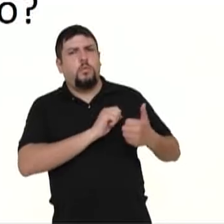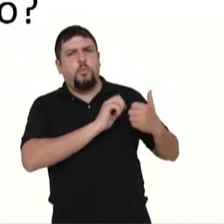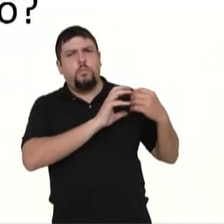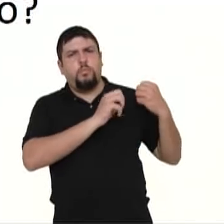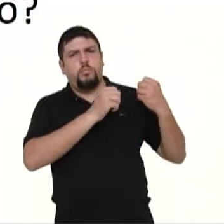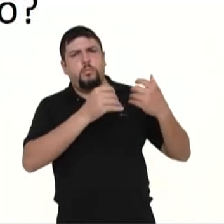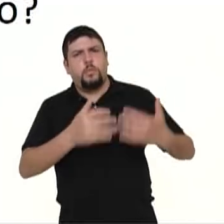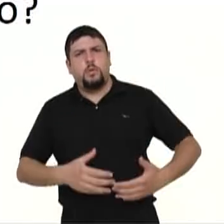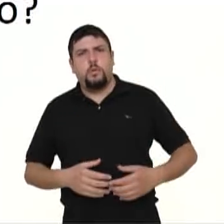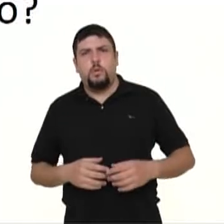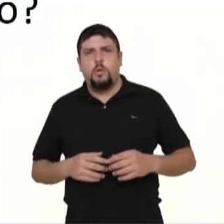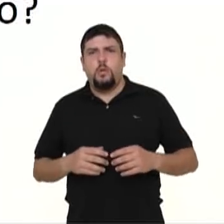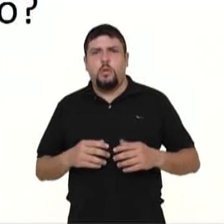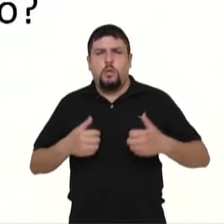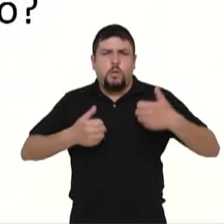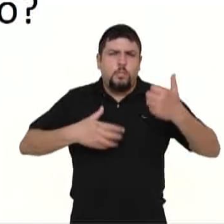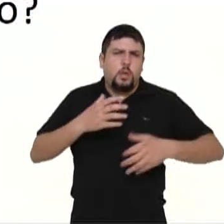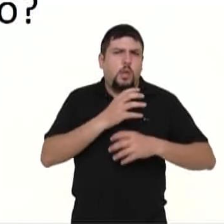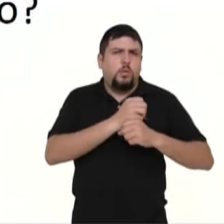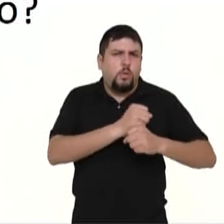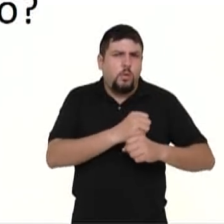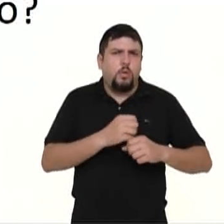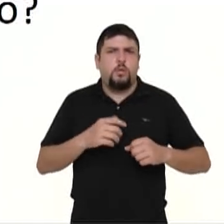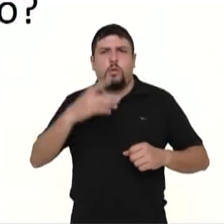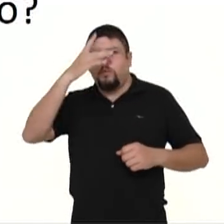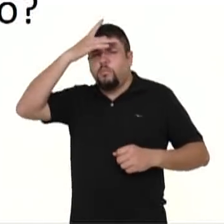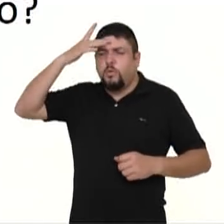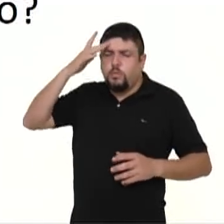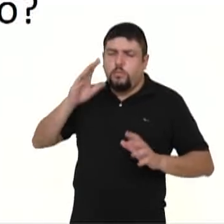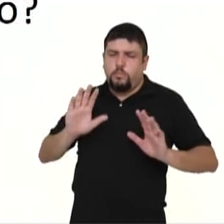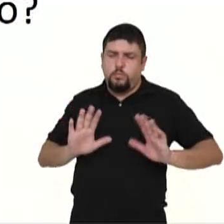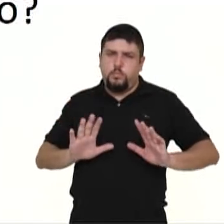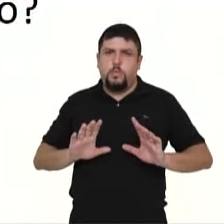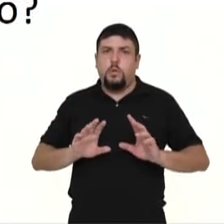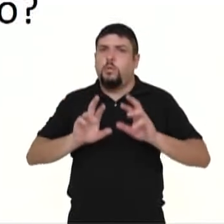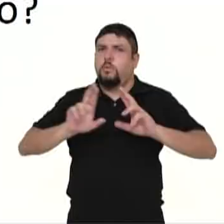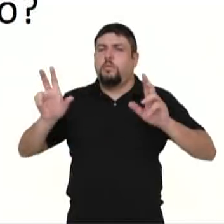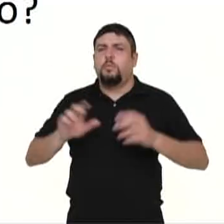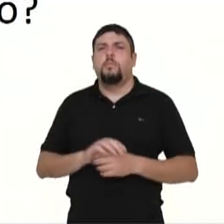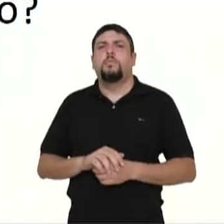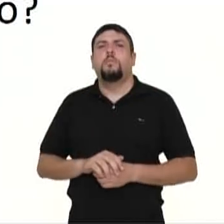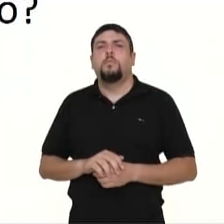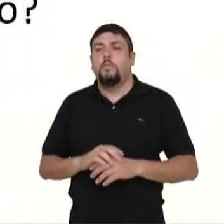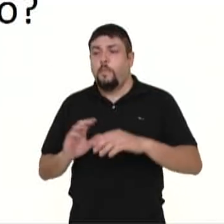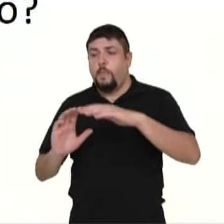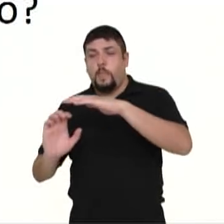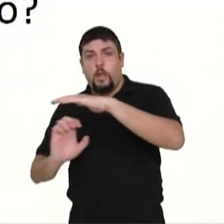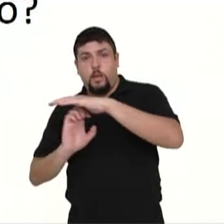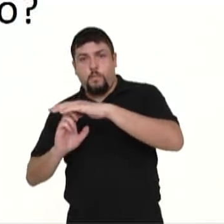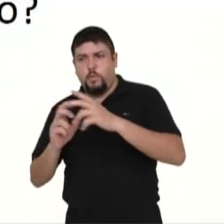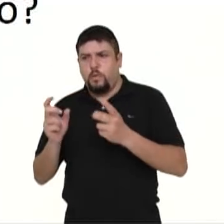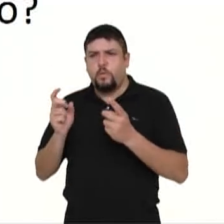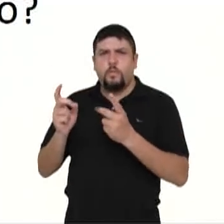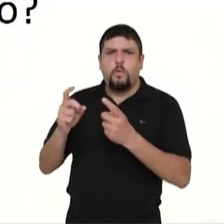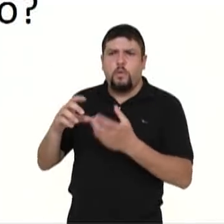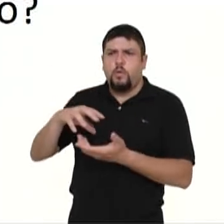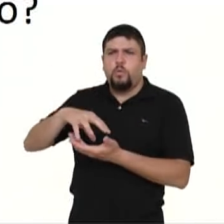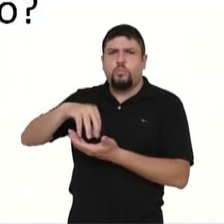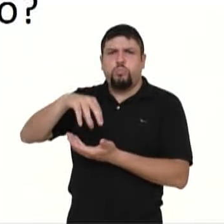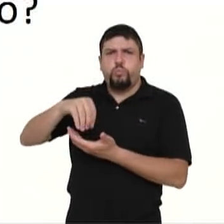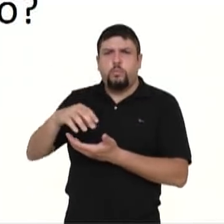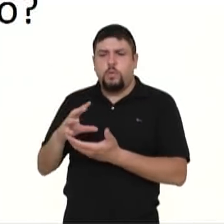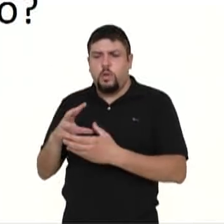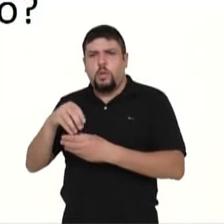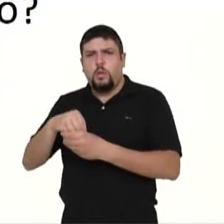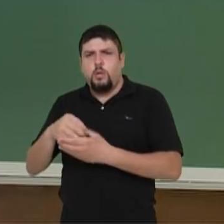nota, de pessoas. É um caso bem diferente, dá uma olhadinha comigo. Certa empresa vende coxinhas em embalagem com 3 unidades